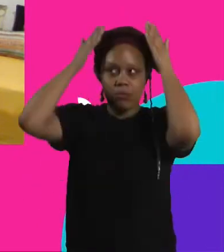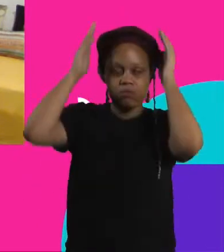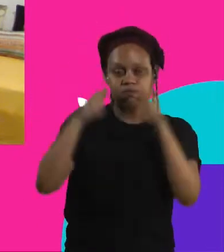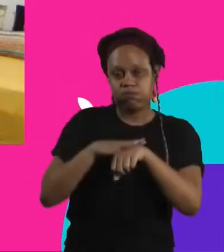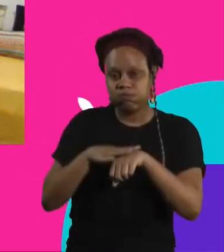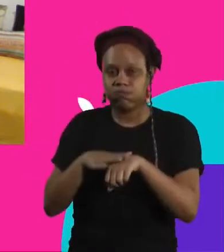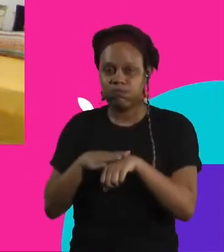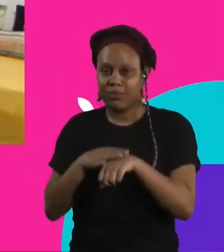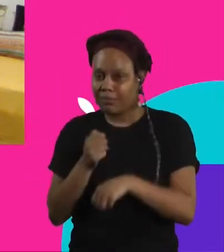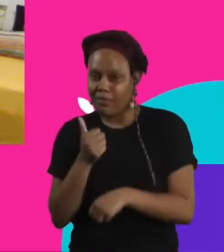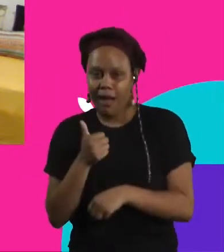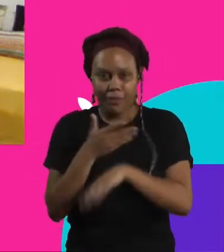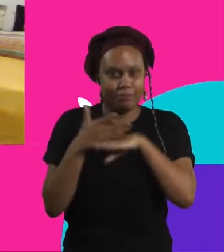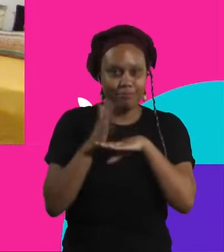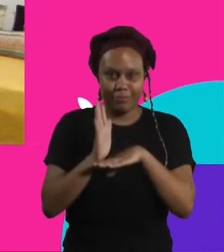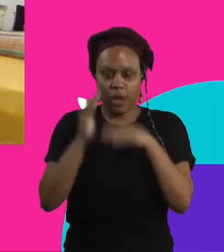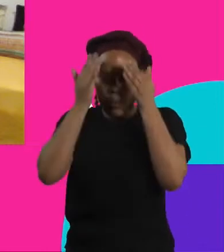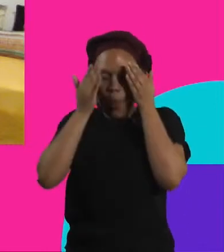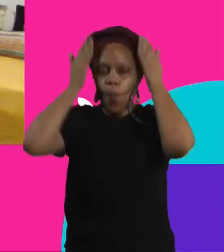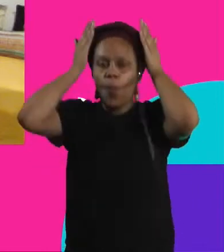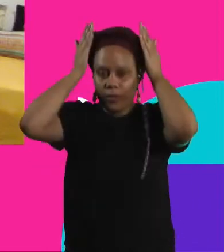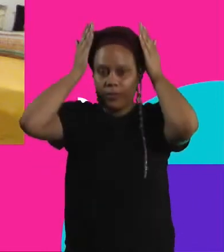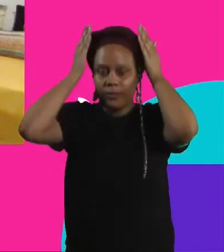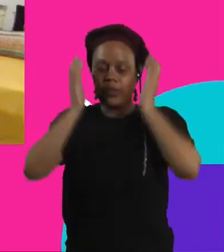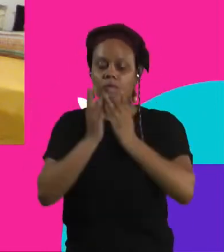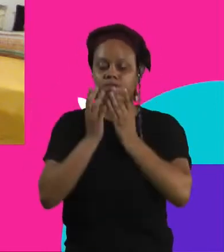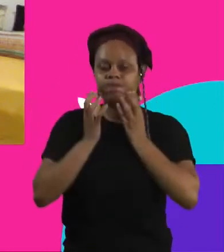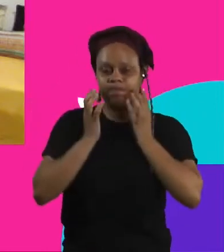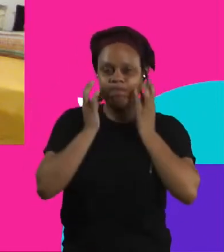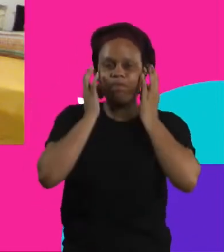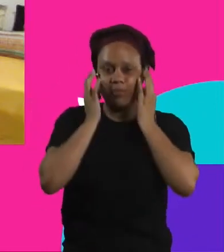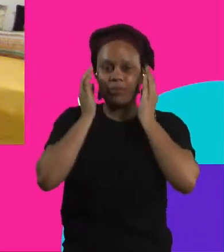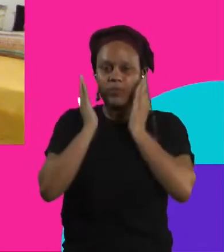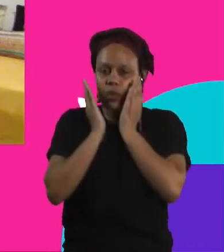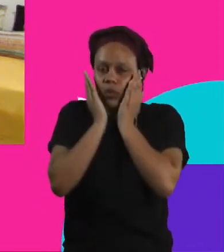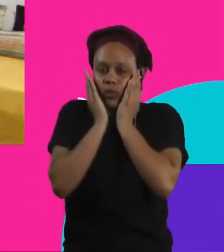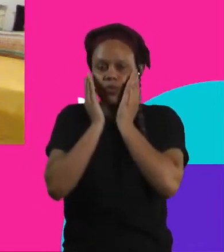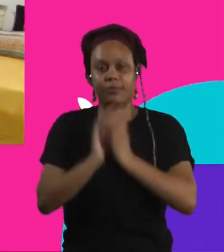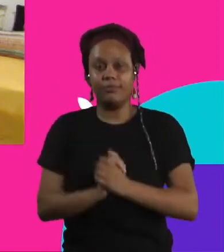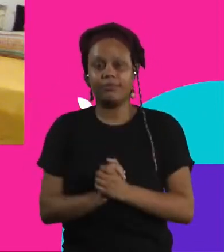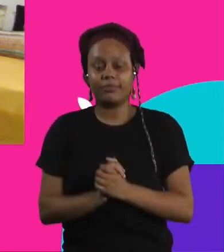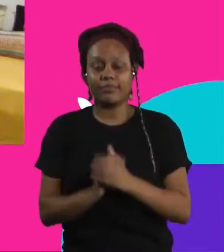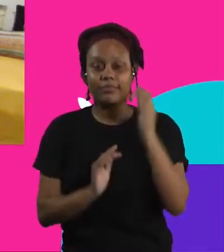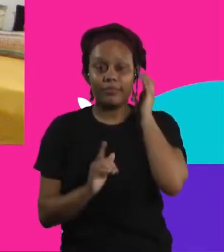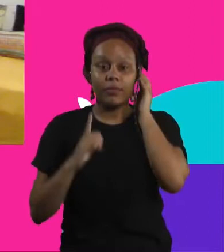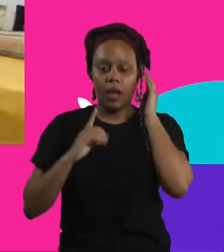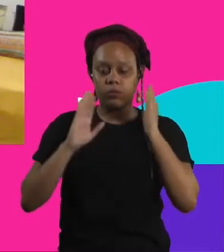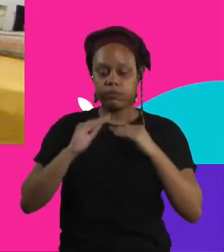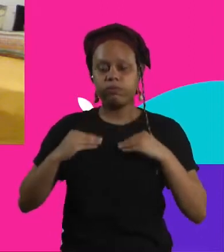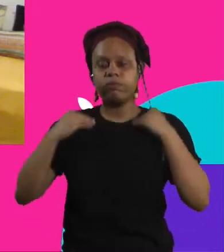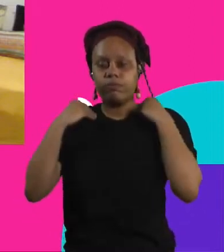castanho, já meio grisalho, curto, uma barba curta, rala. Estou com uma camisa polo